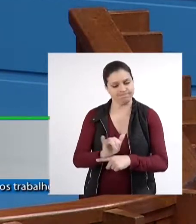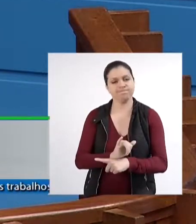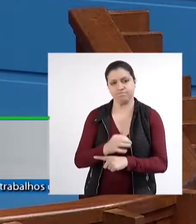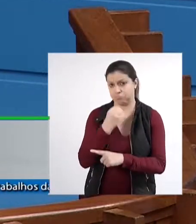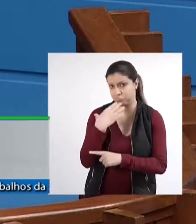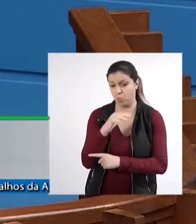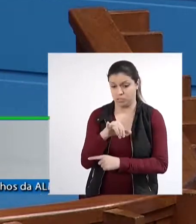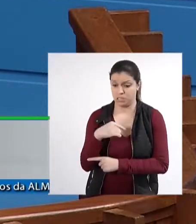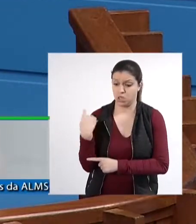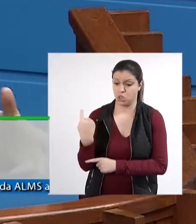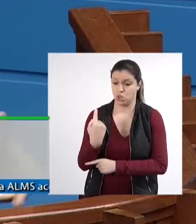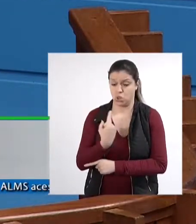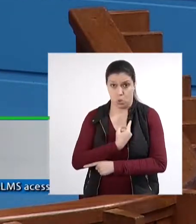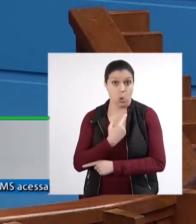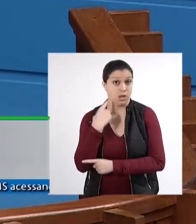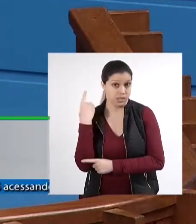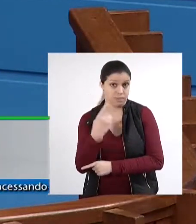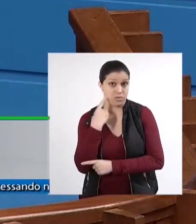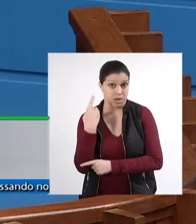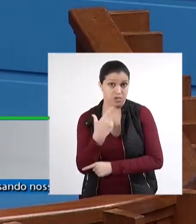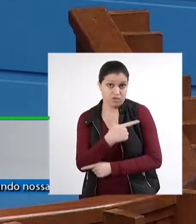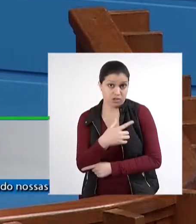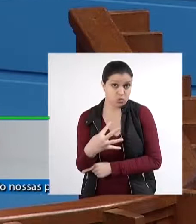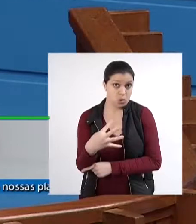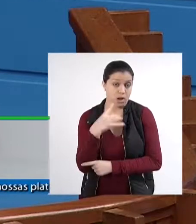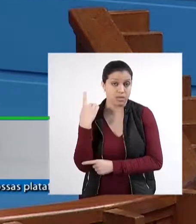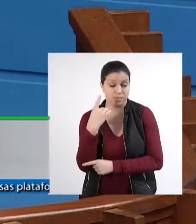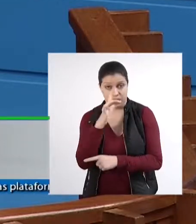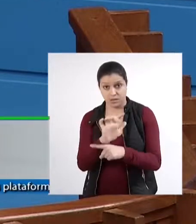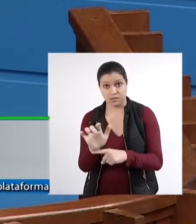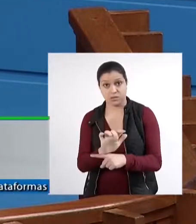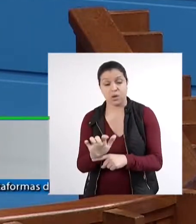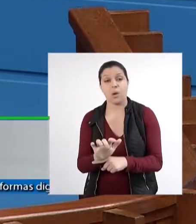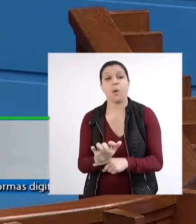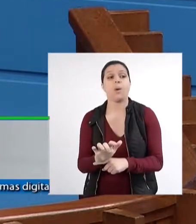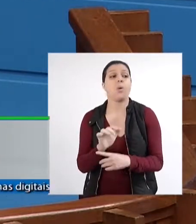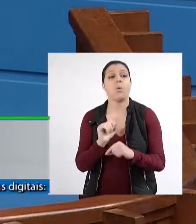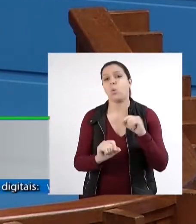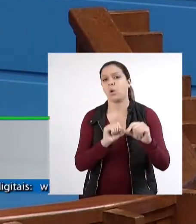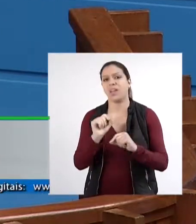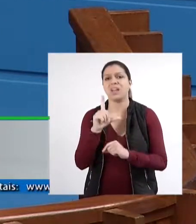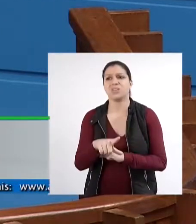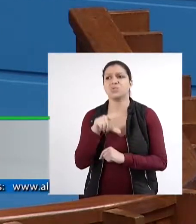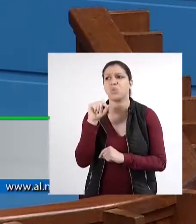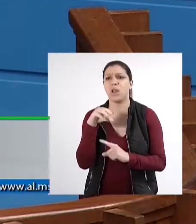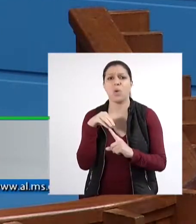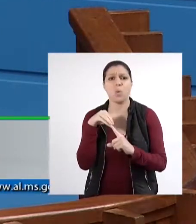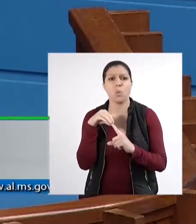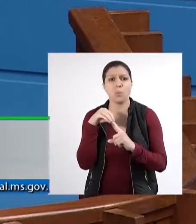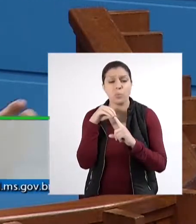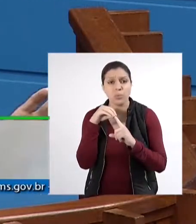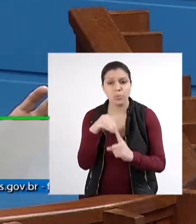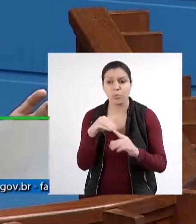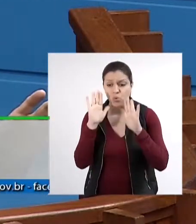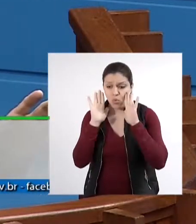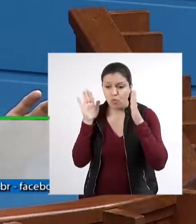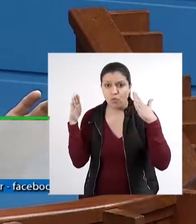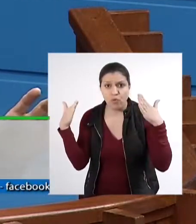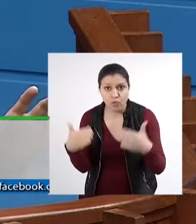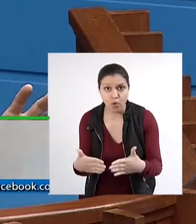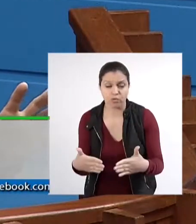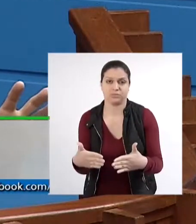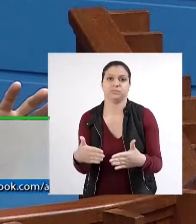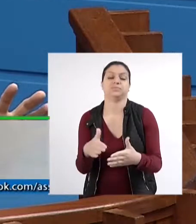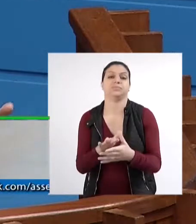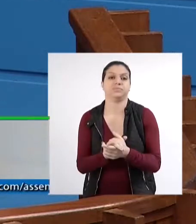nós, parlamentares, os 24 deputados estaduais, pudessem escolher uma única ação, uma ação